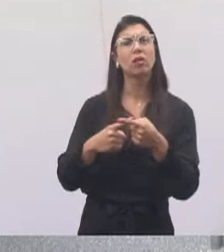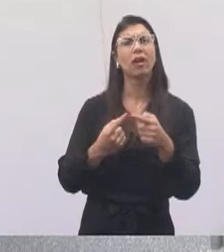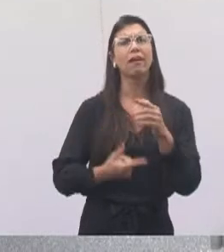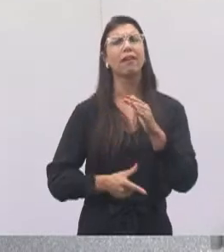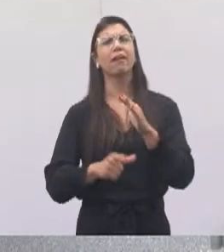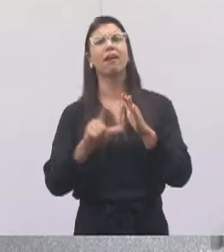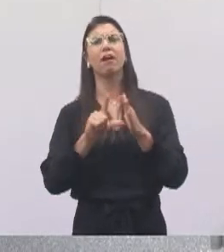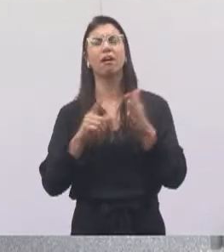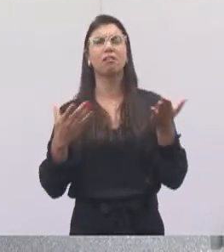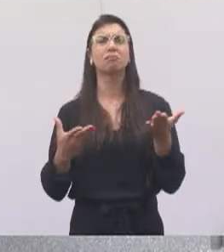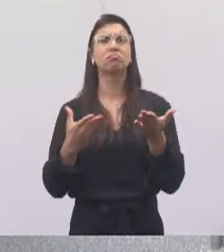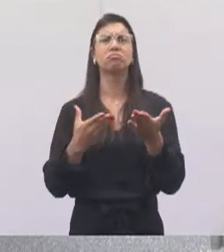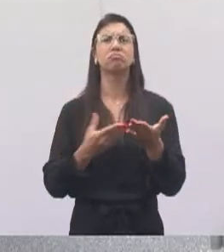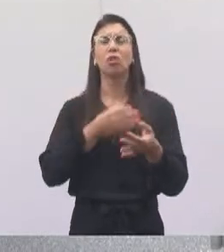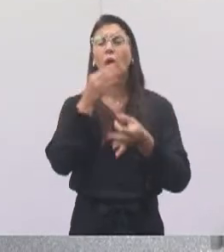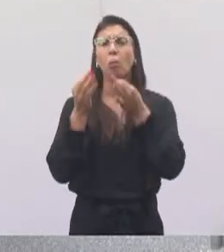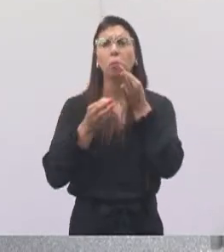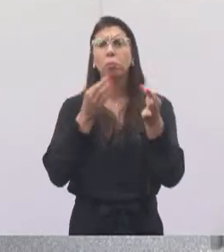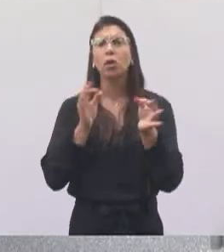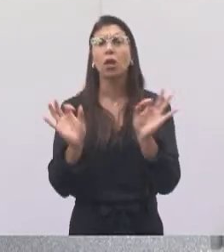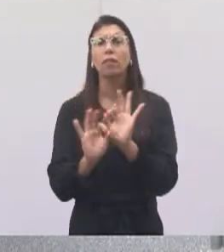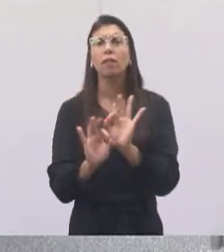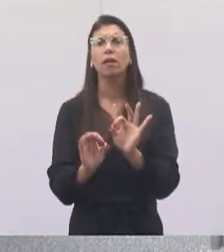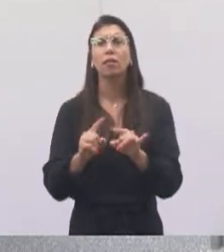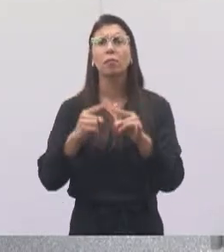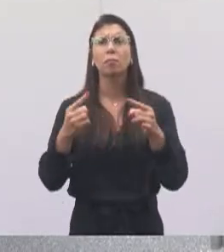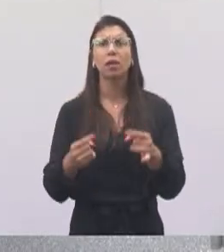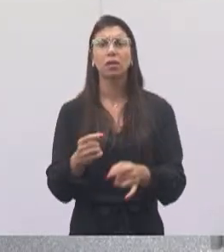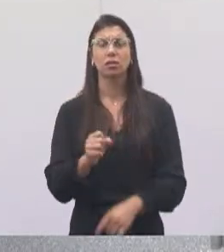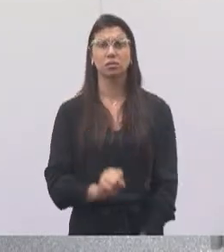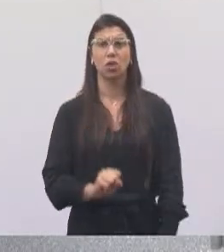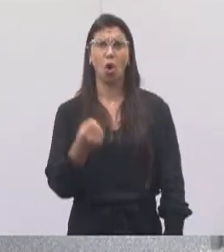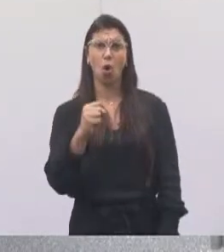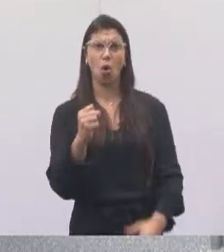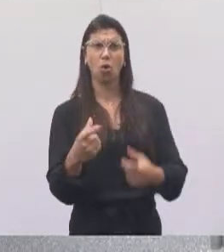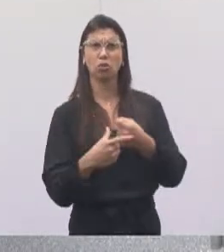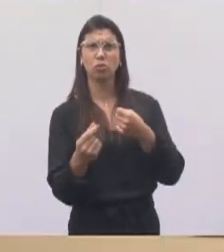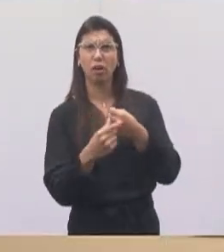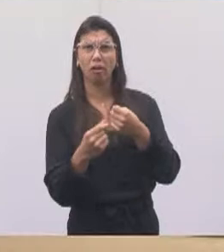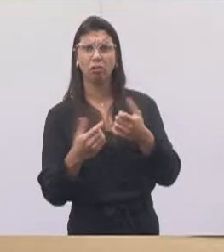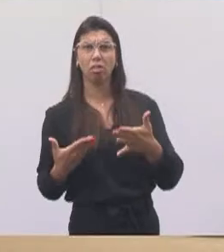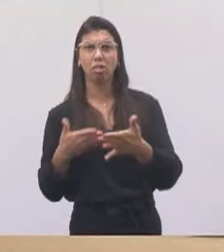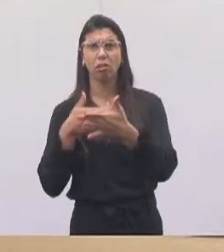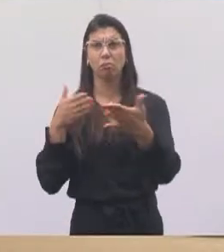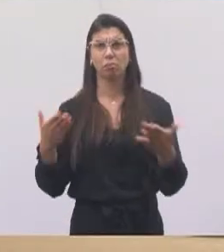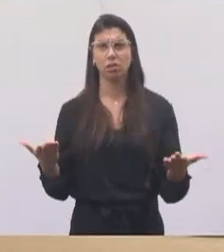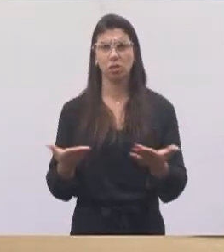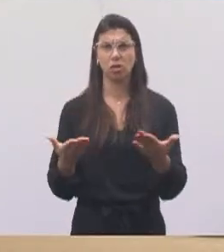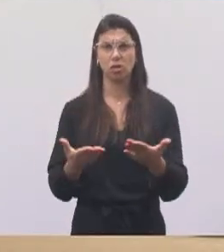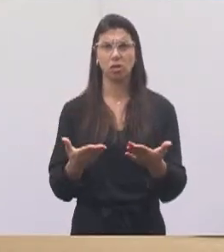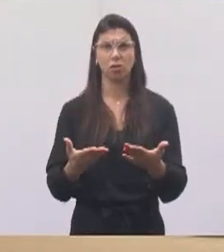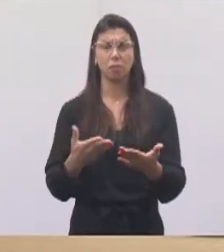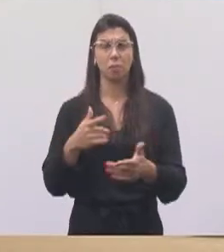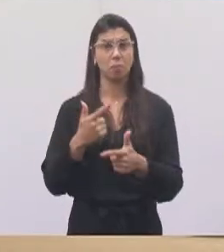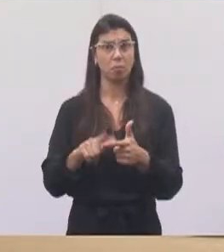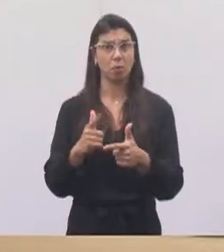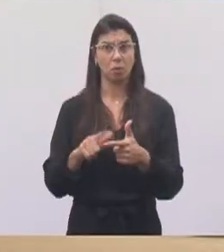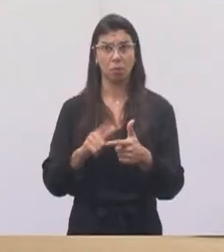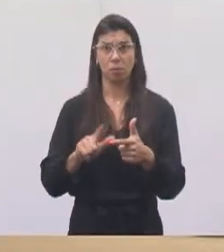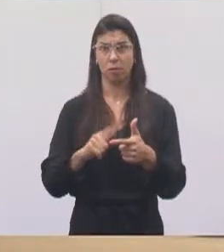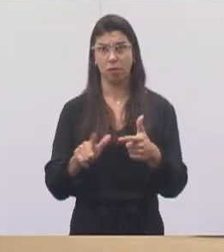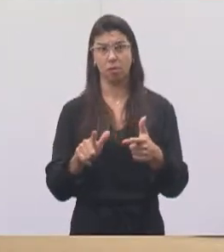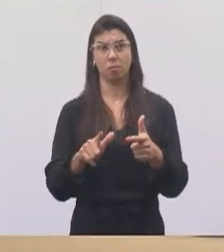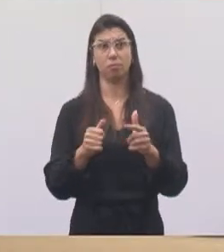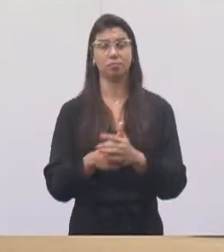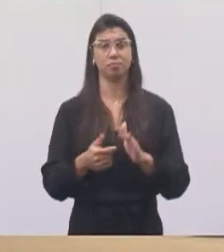Por que não falou? Porque na véspera dizer barrar 8 artigos? Sim, eu não vejo problema em os vereadores apresentarem emendas,